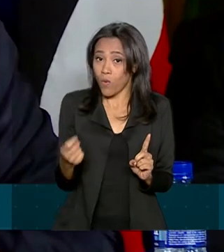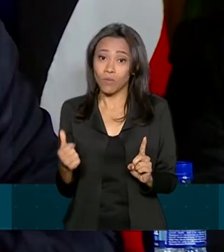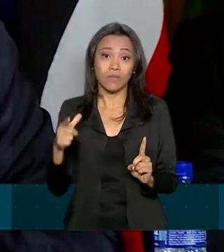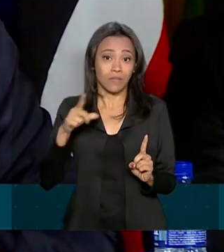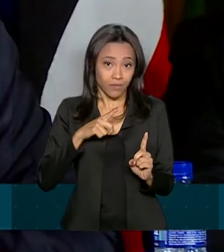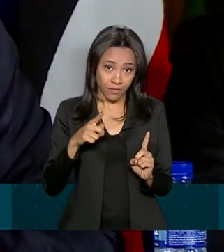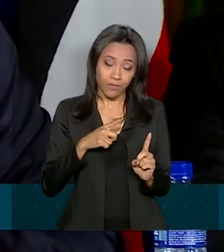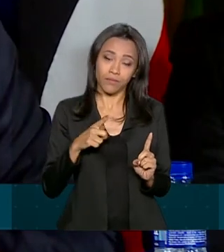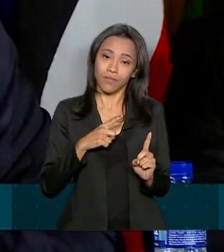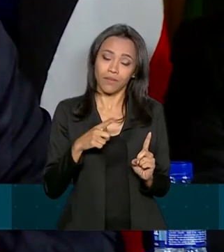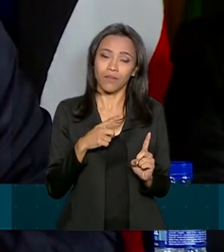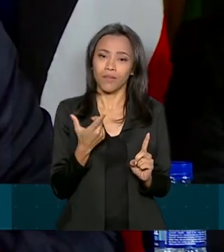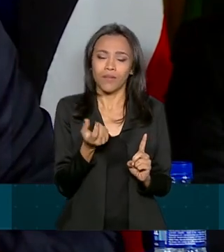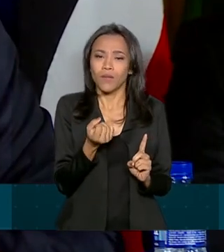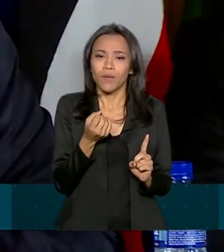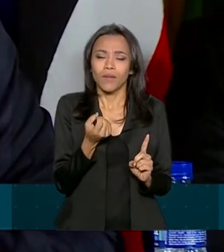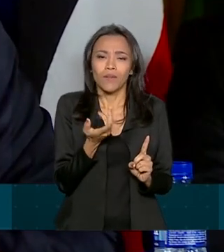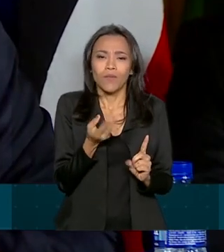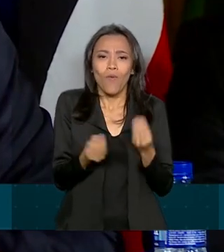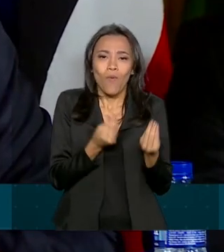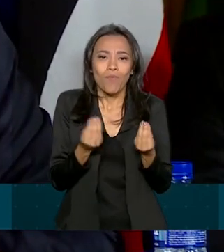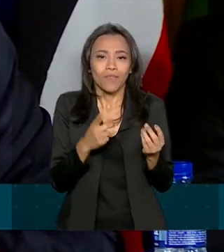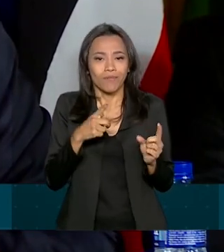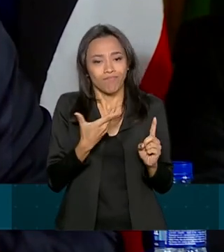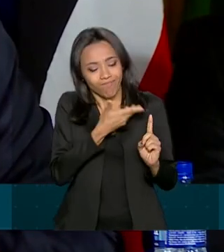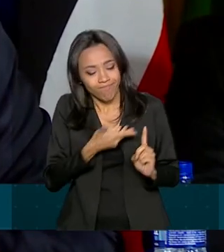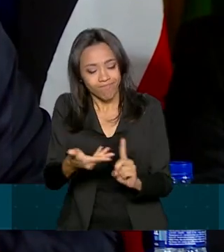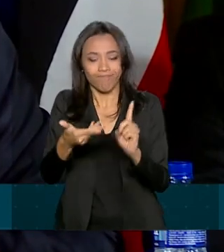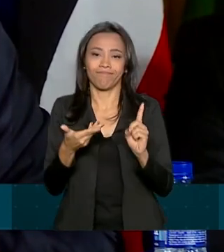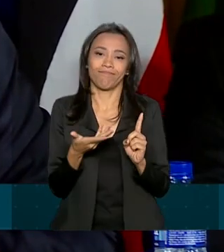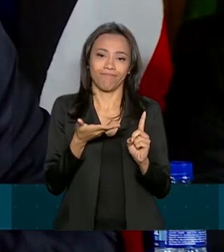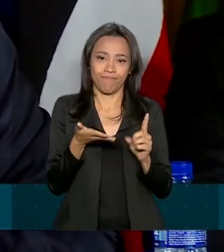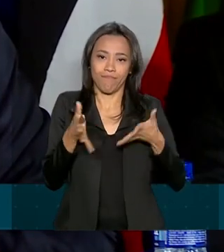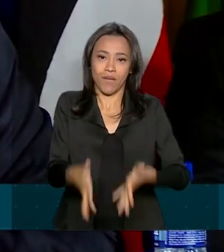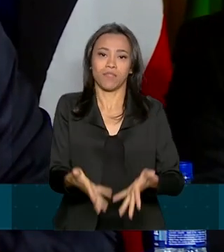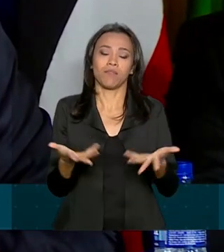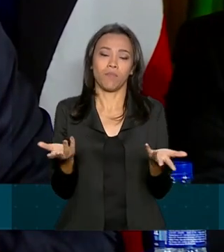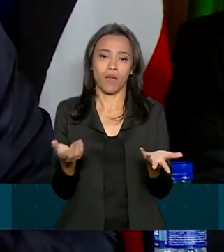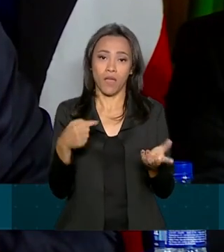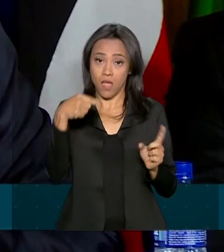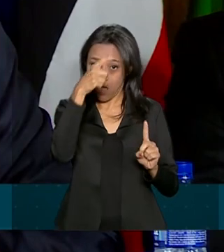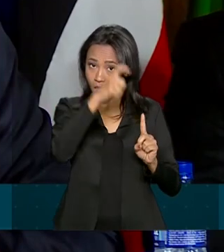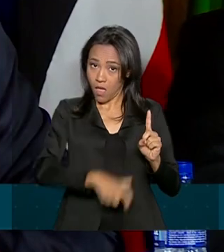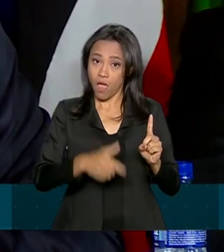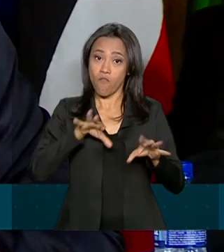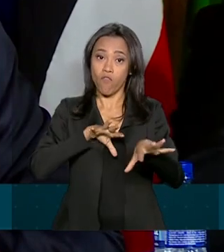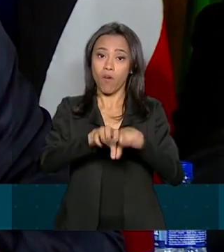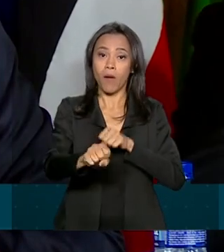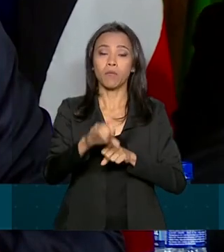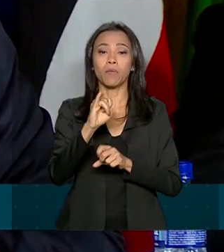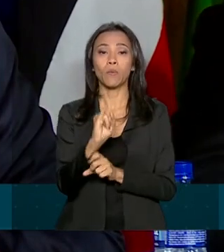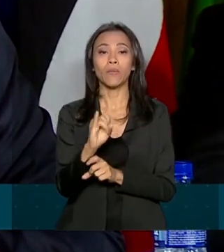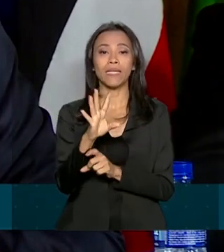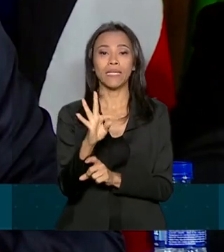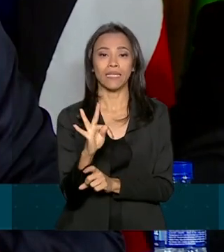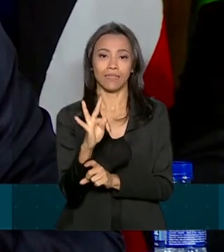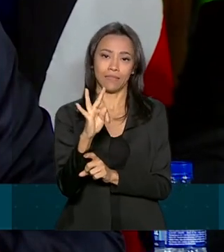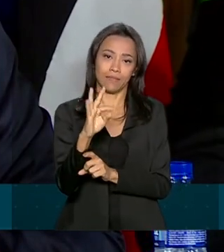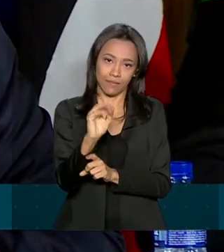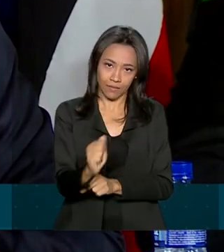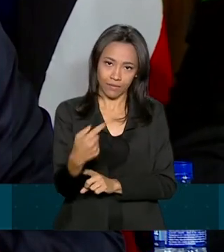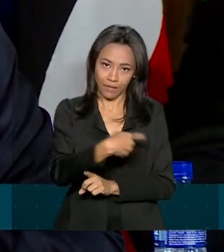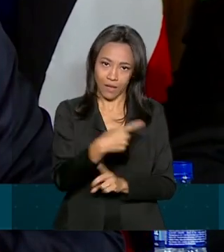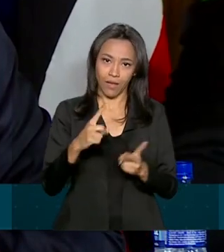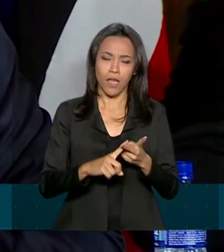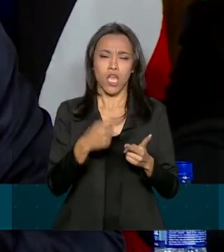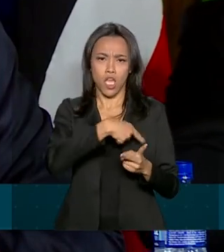da sua envergadura em seu país. Um homem formado pelo ITA, é piloto de